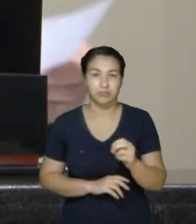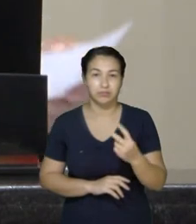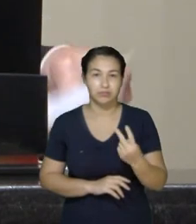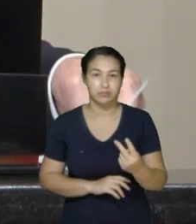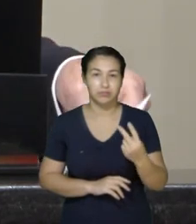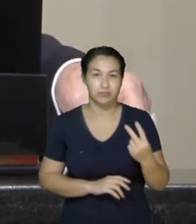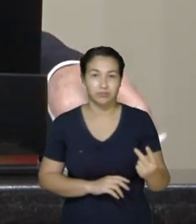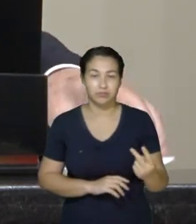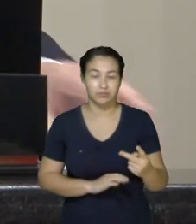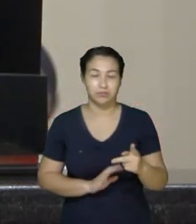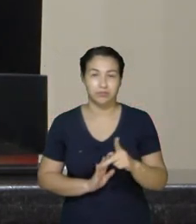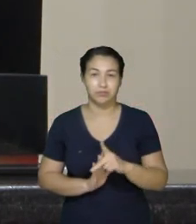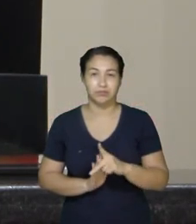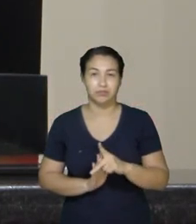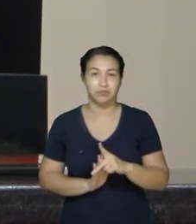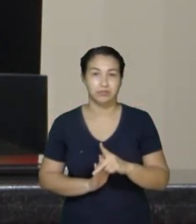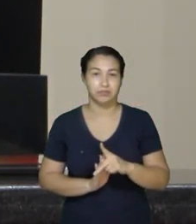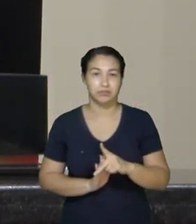26.6/2022.